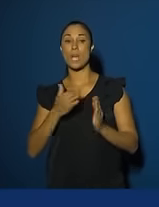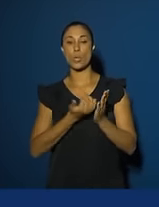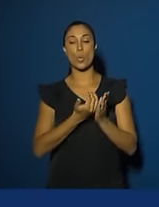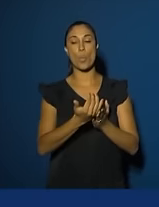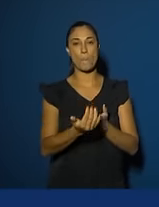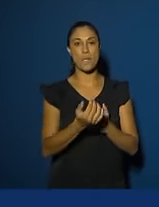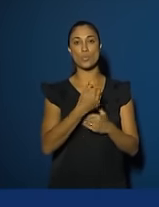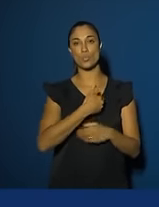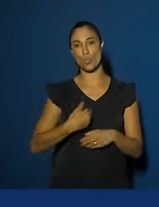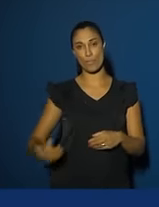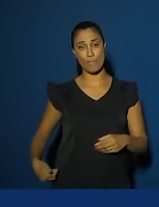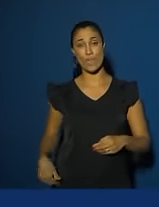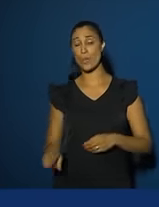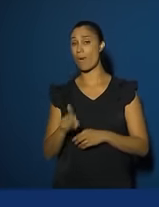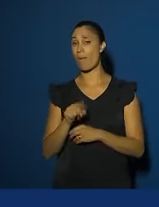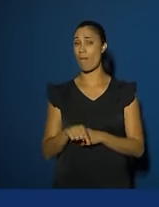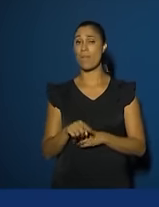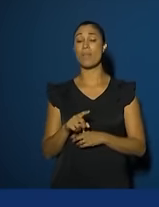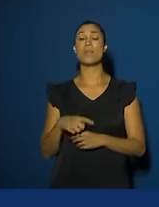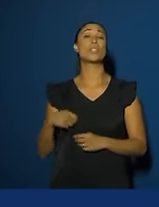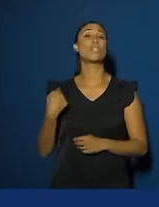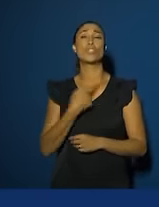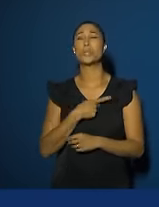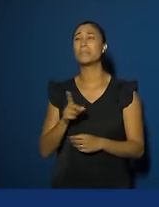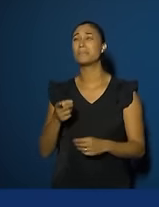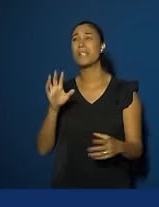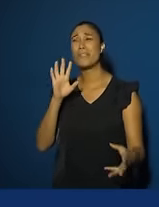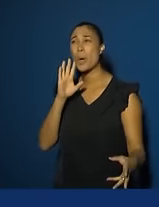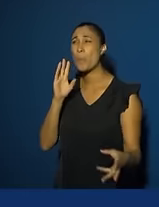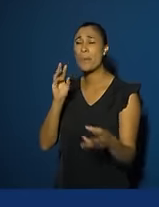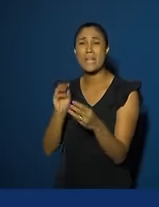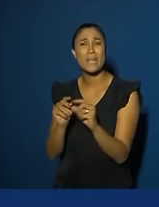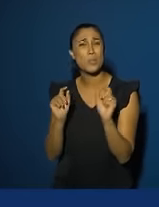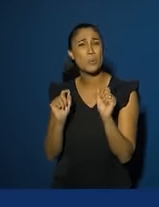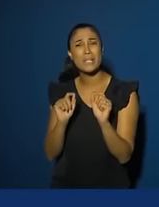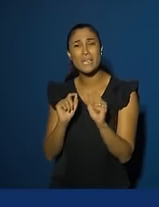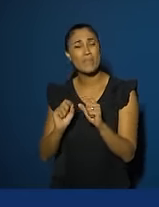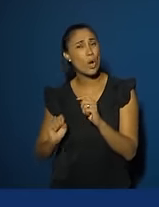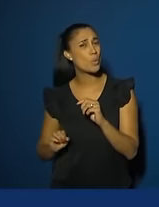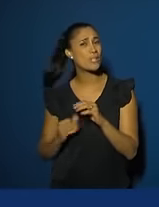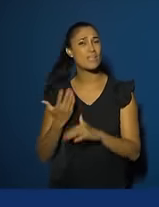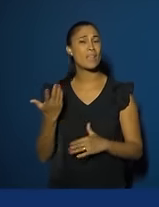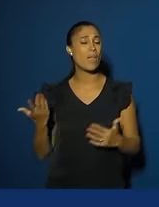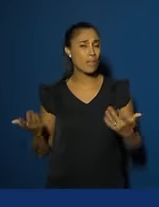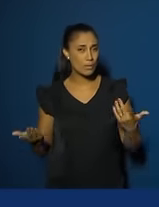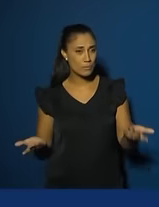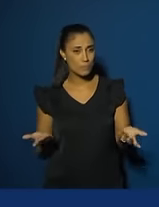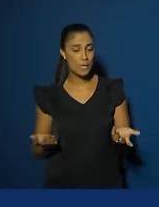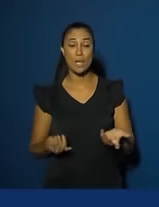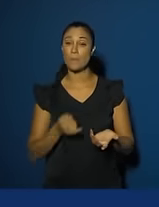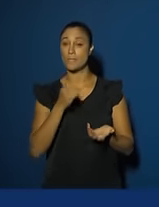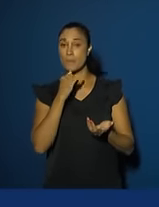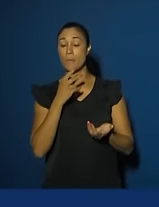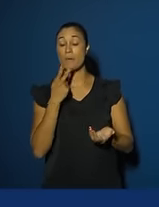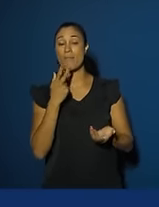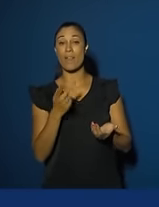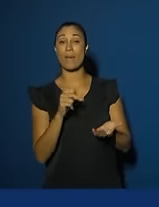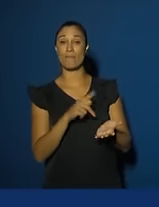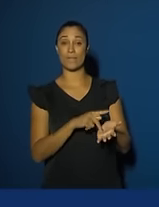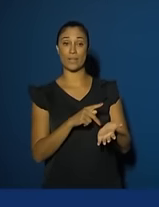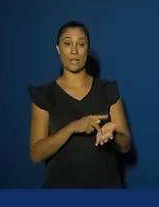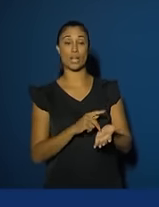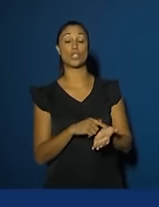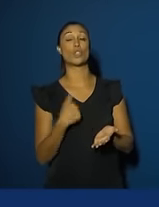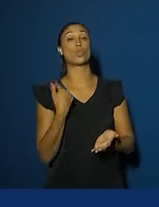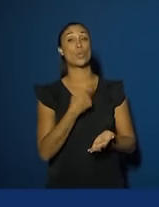governo é de que nós não não estávamos entendendo o que estava acontecendo com orçamento né E para falar a verdade